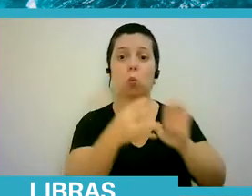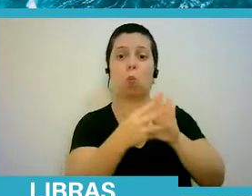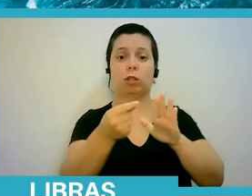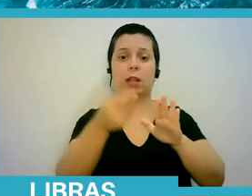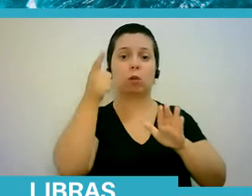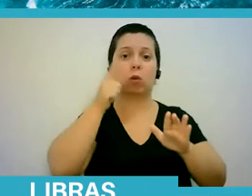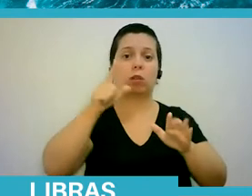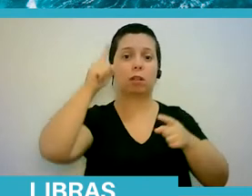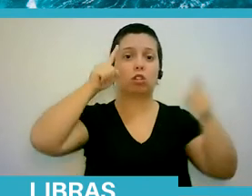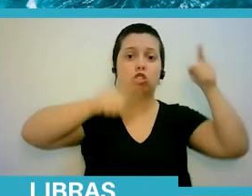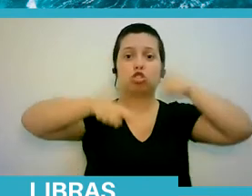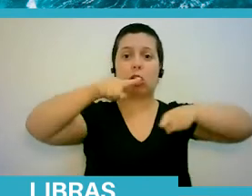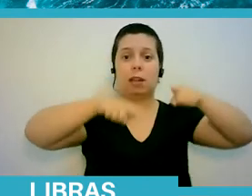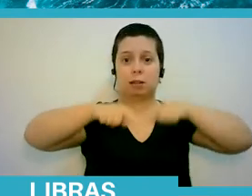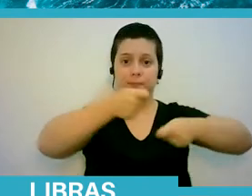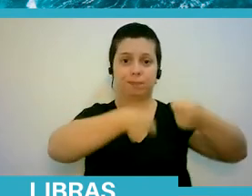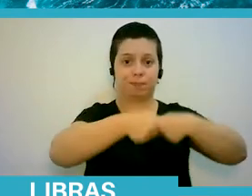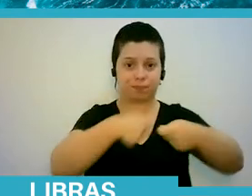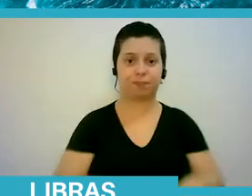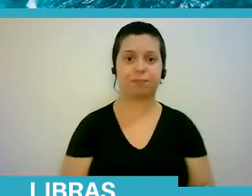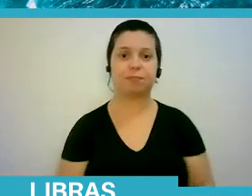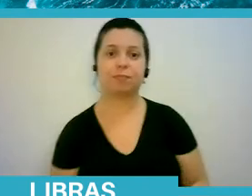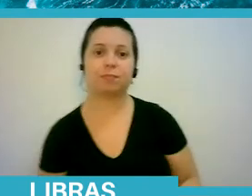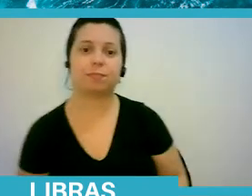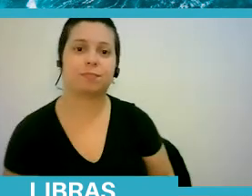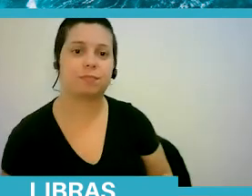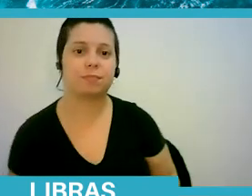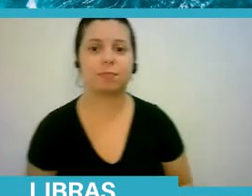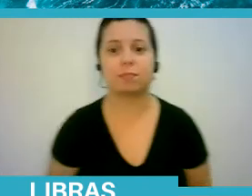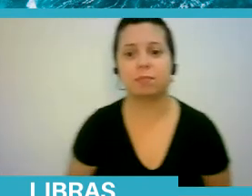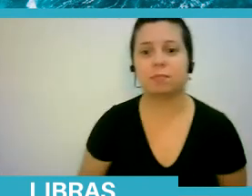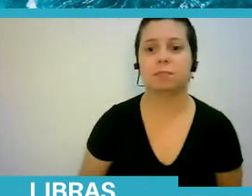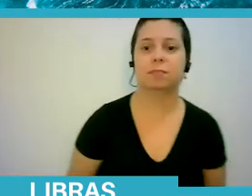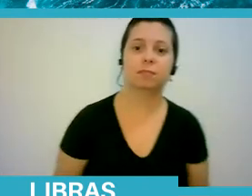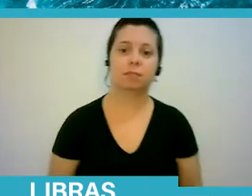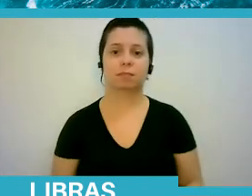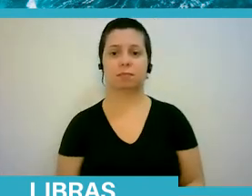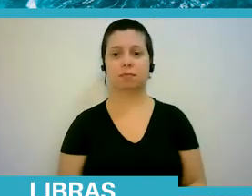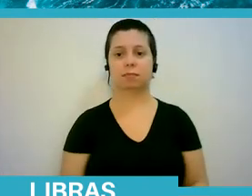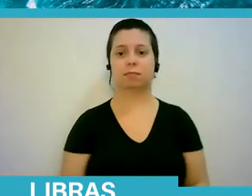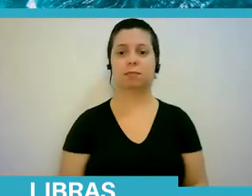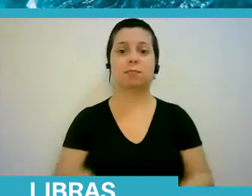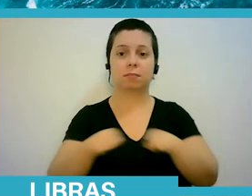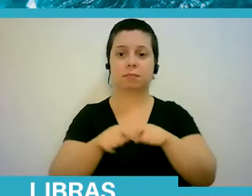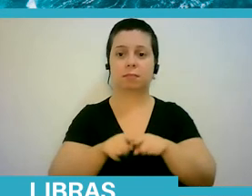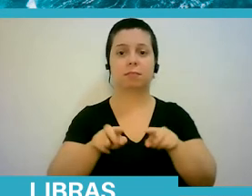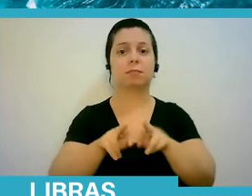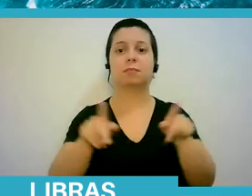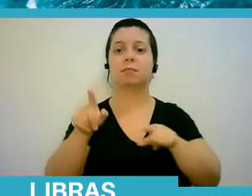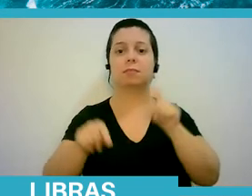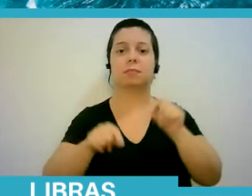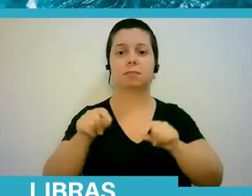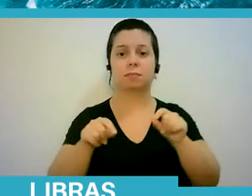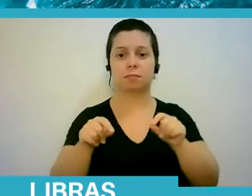gerir, criar negócios. E um grande, né, uma grande diferença que a gente encontra nessa metodologia